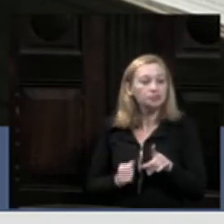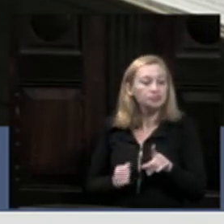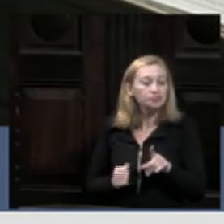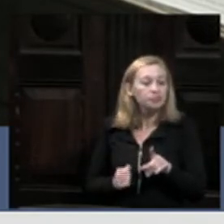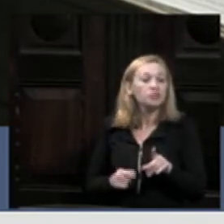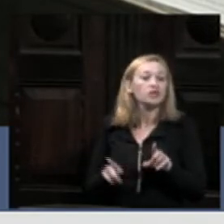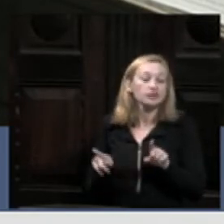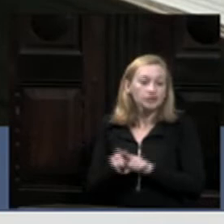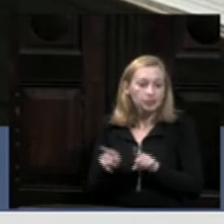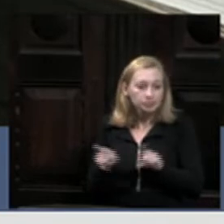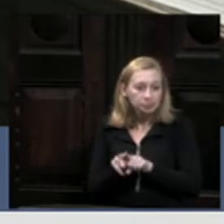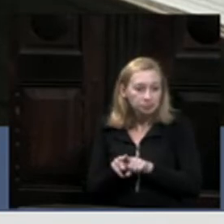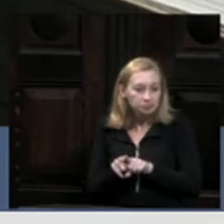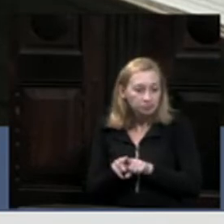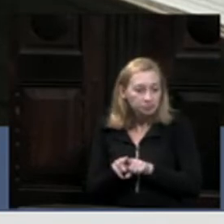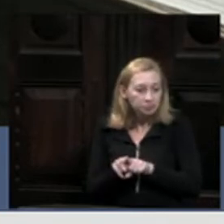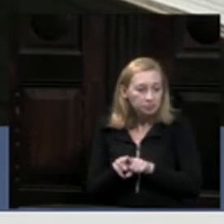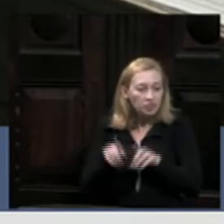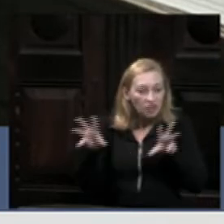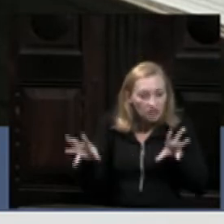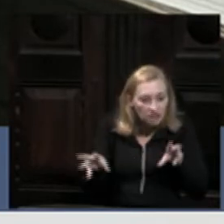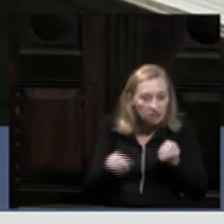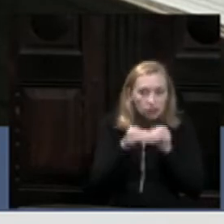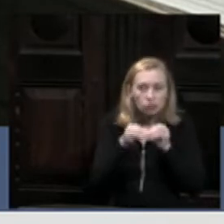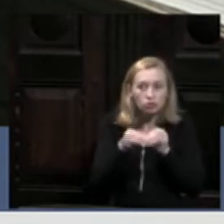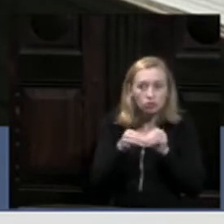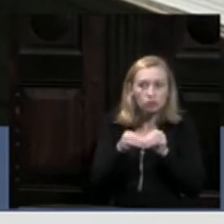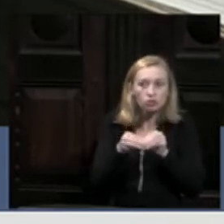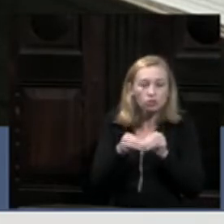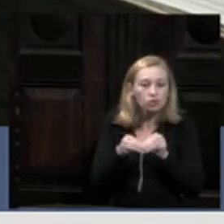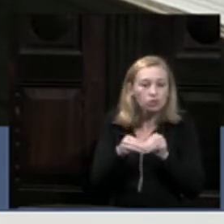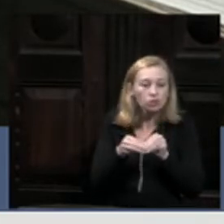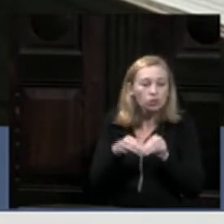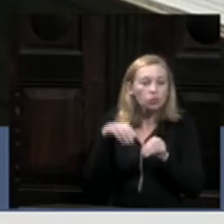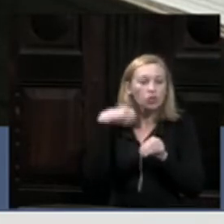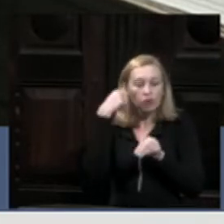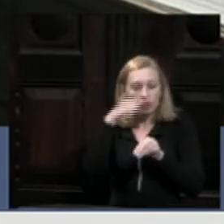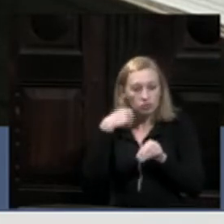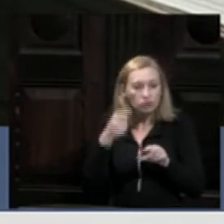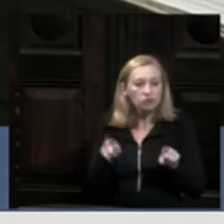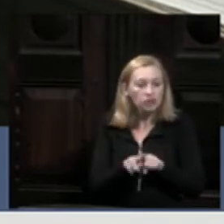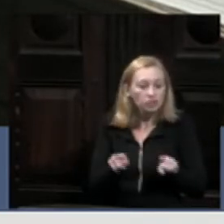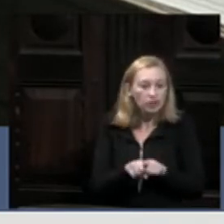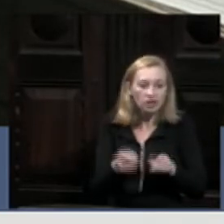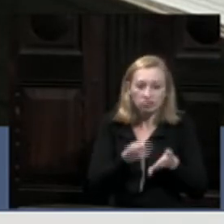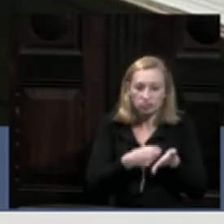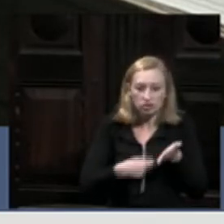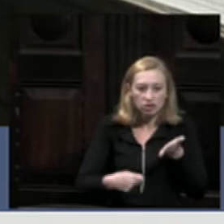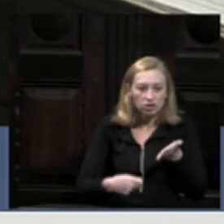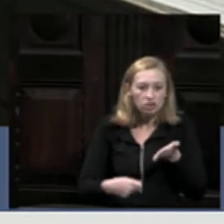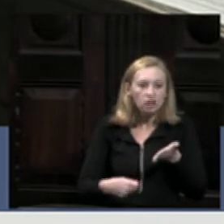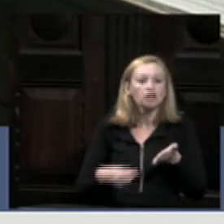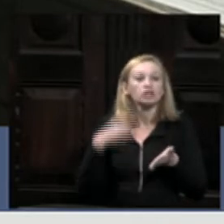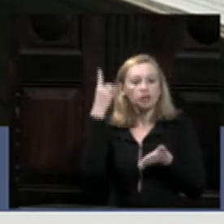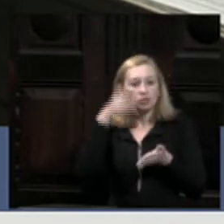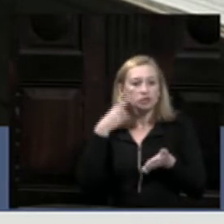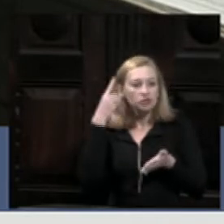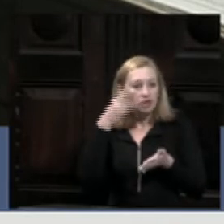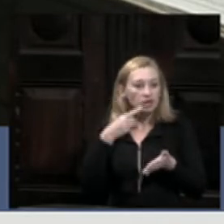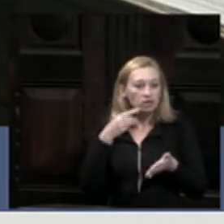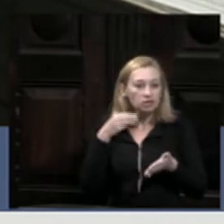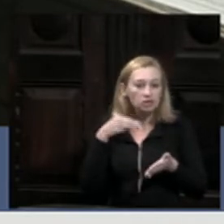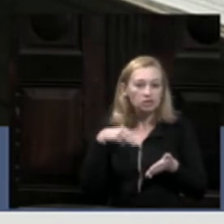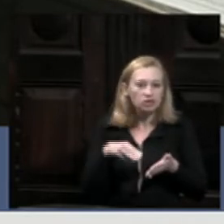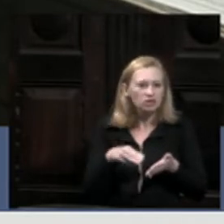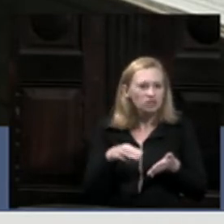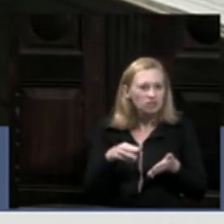que também inclua como coautor o deputado Valdec Teixeira.